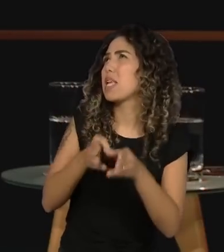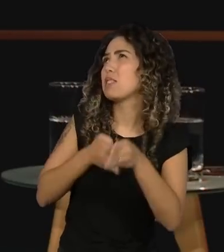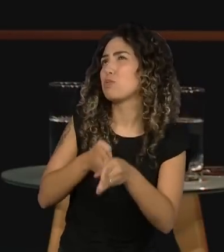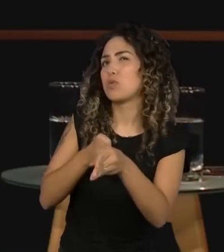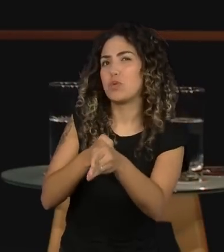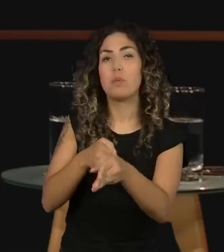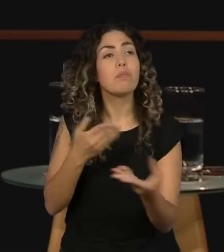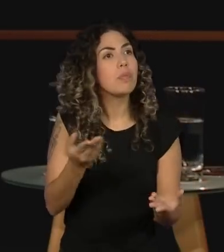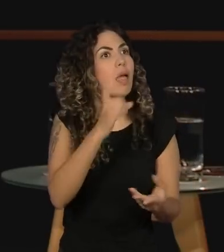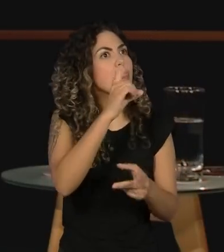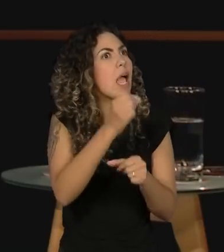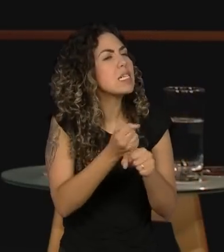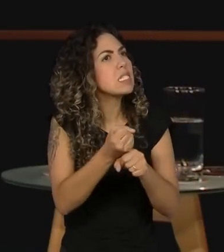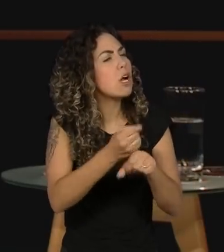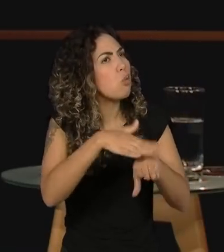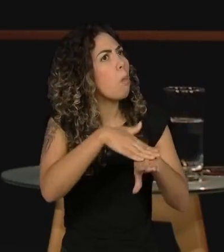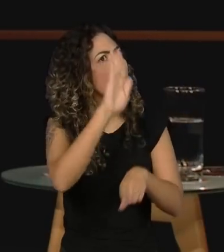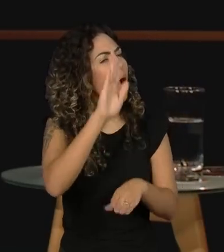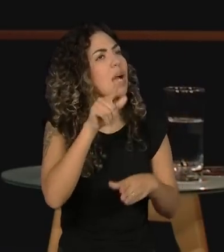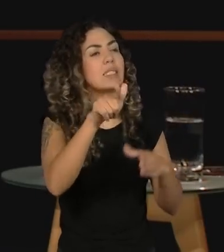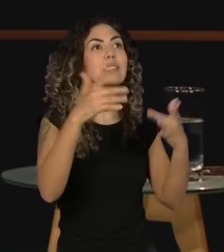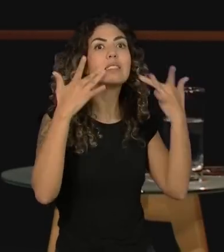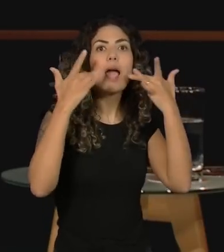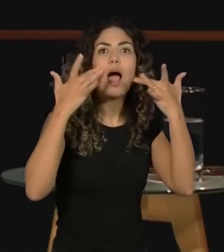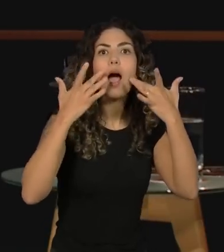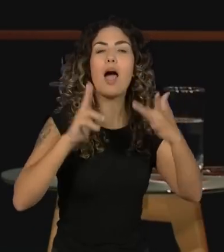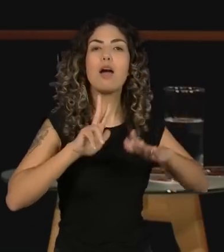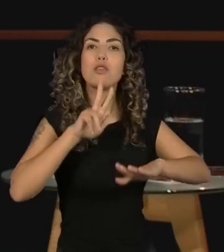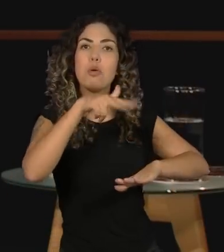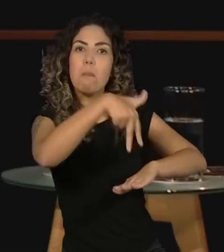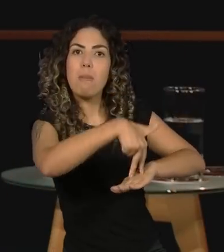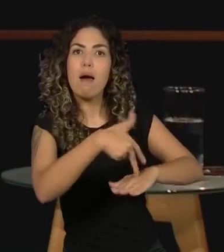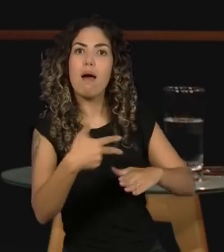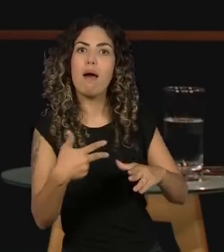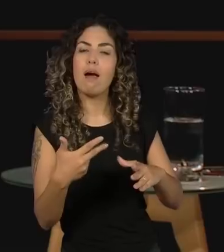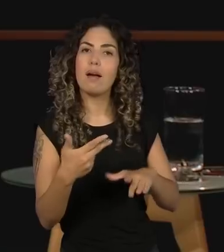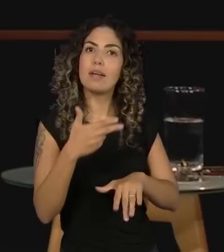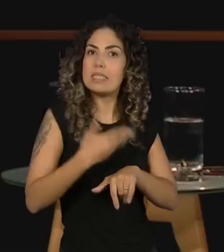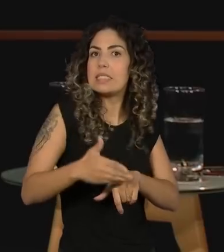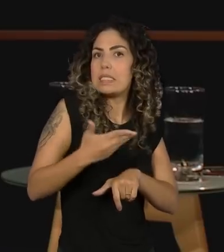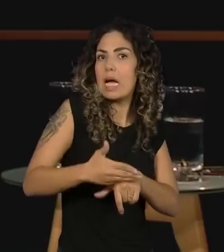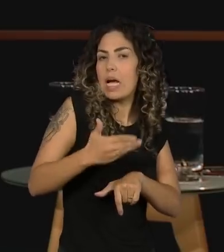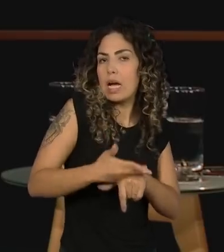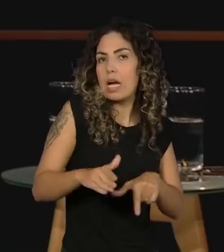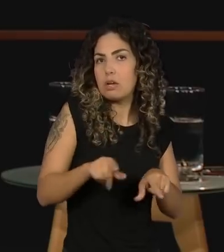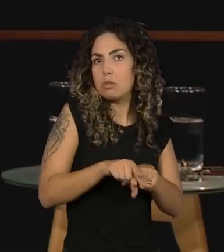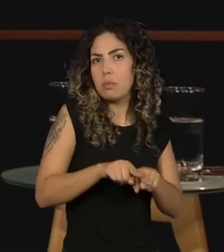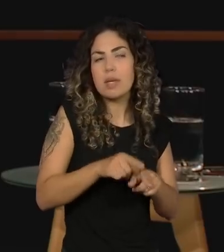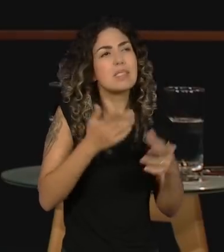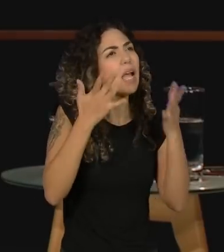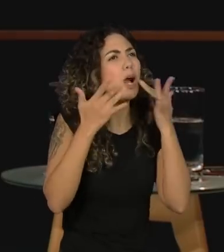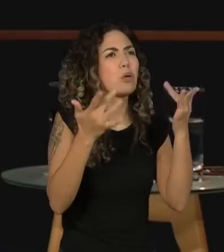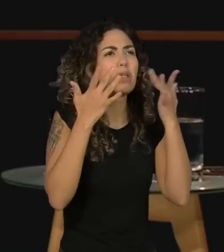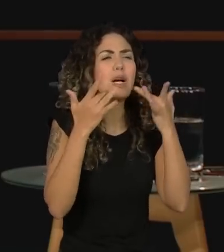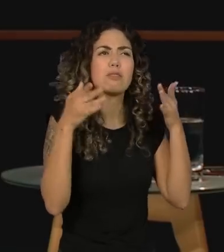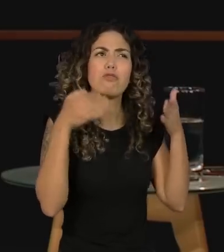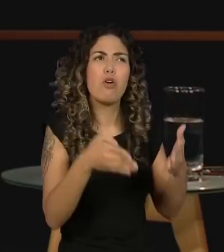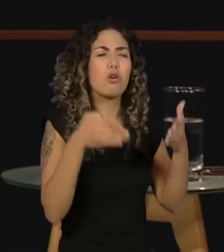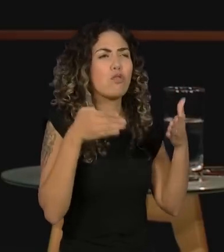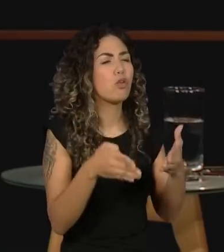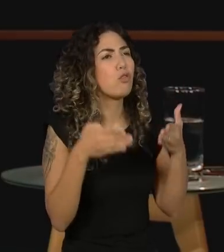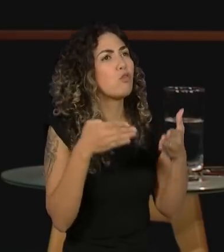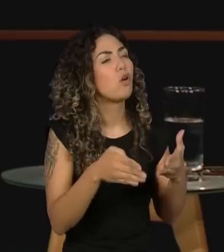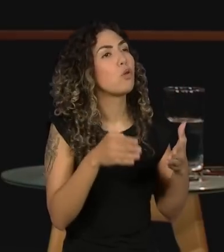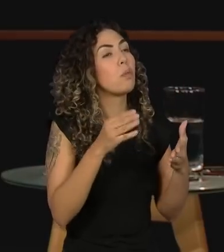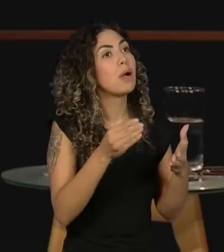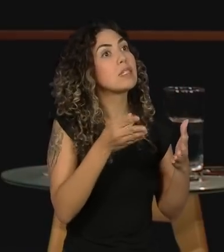trabalhando só nos palcos e salas de ensaio. Palco e sala de ensaio, teatro. Sua primeira